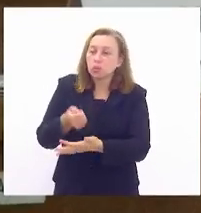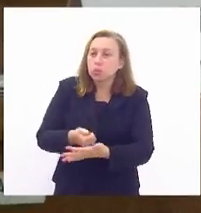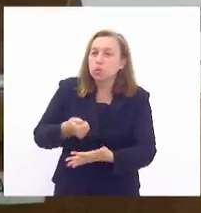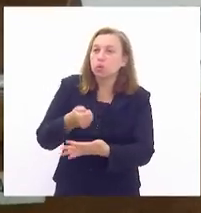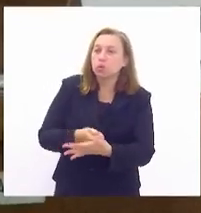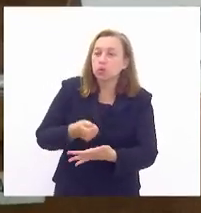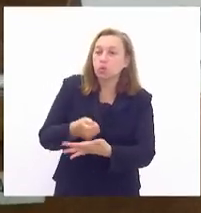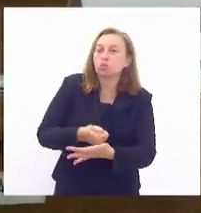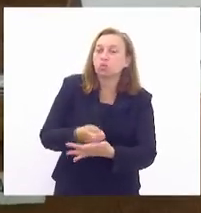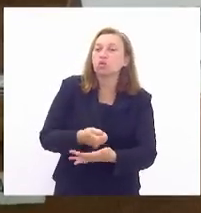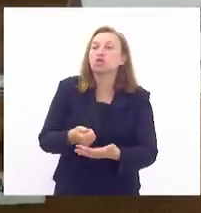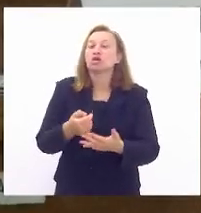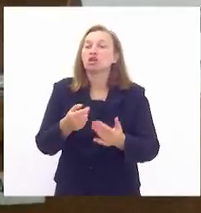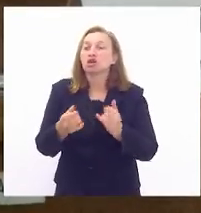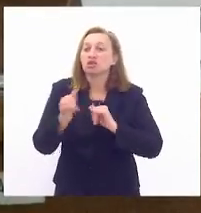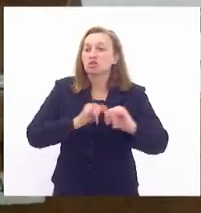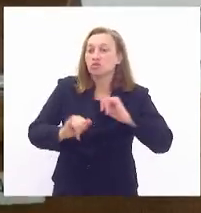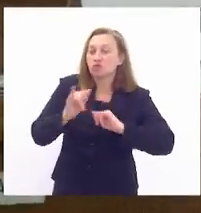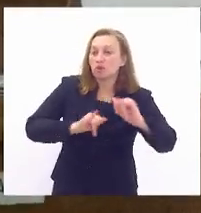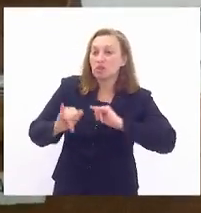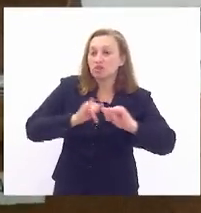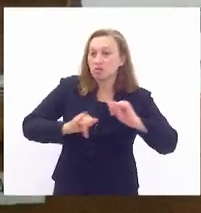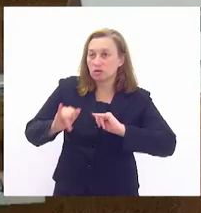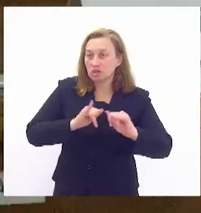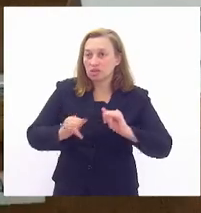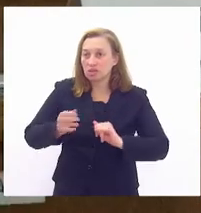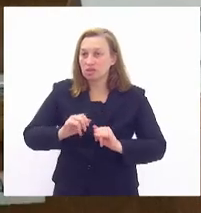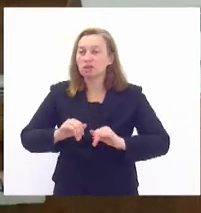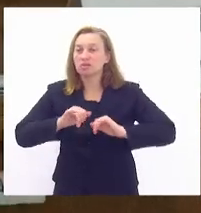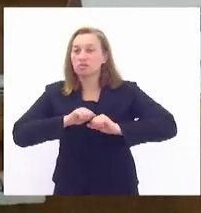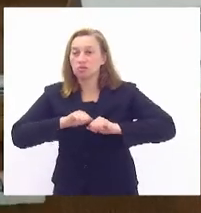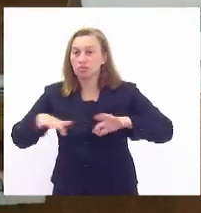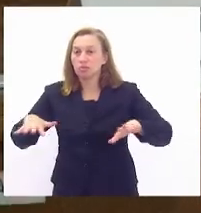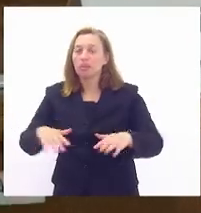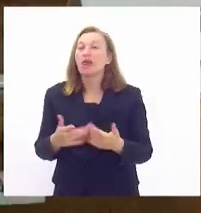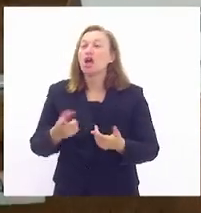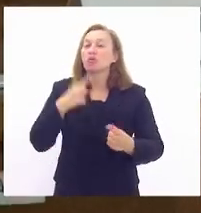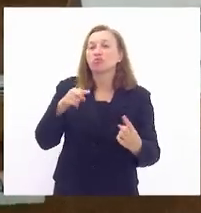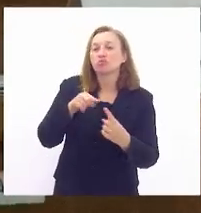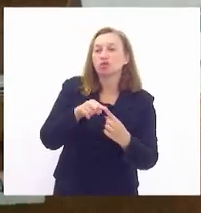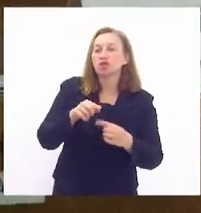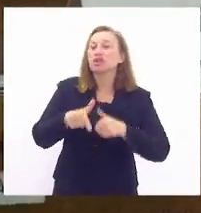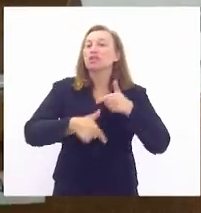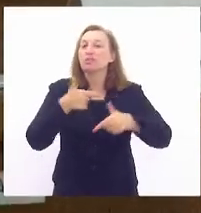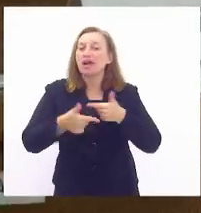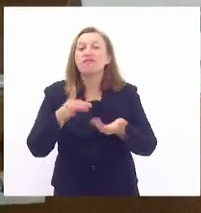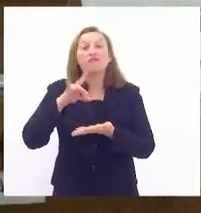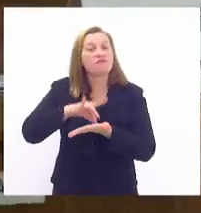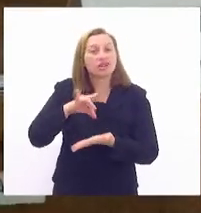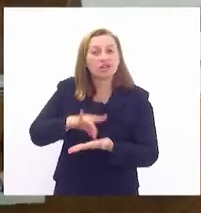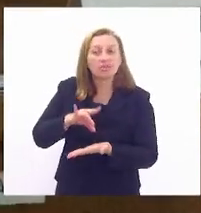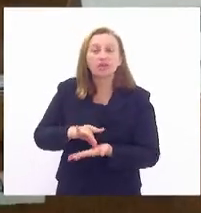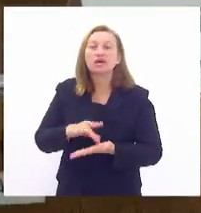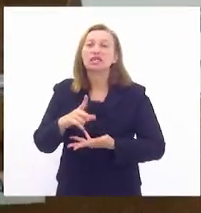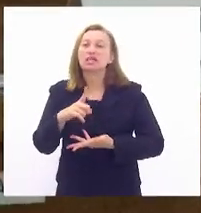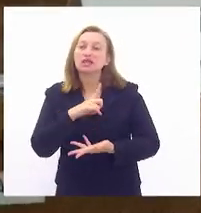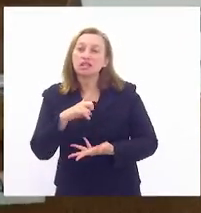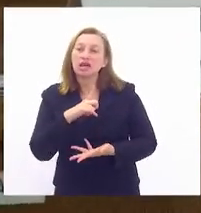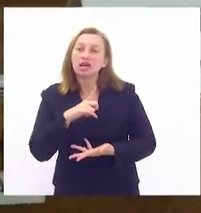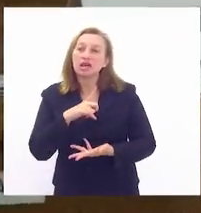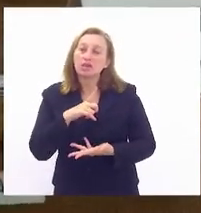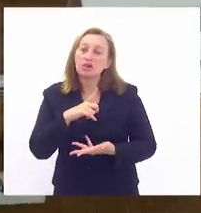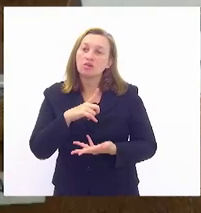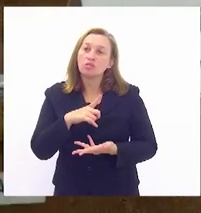número de notificações e correções. Nosso objetivo é trabalhar realmente para que haja, né,